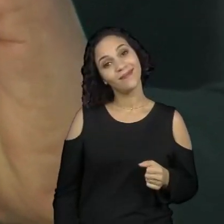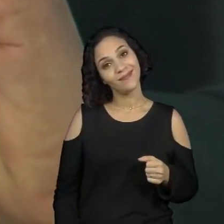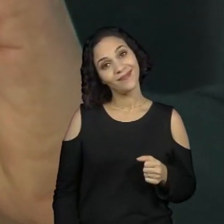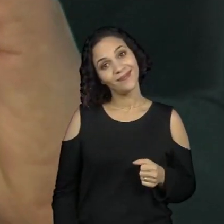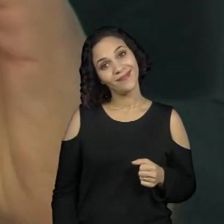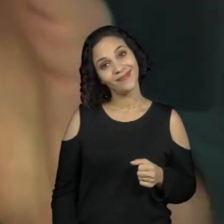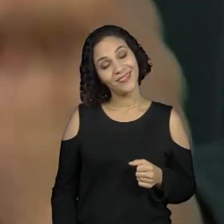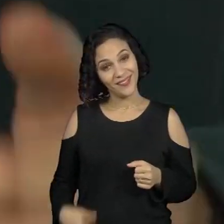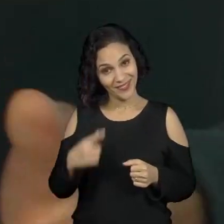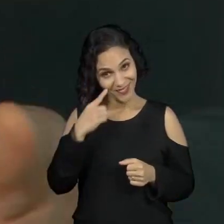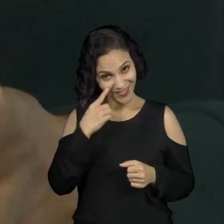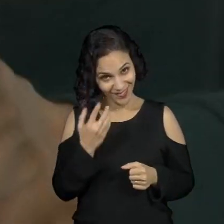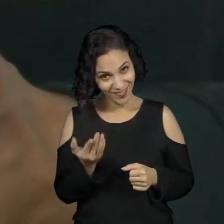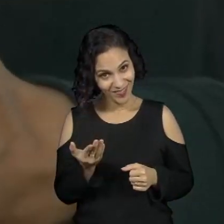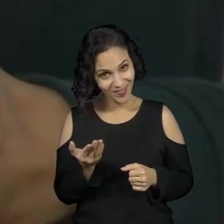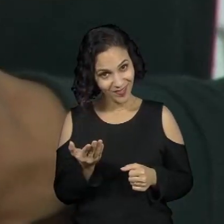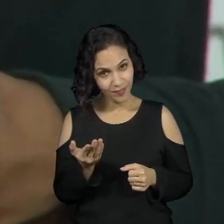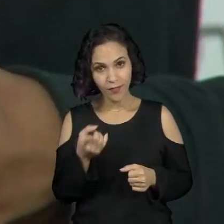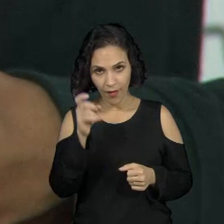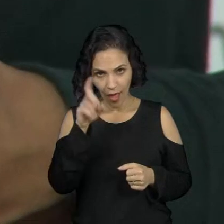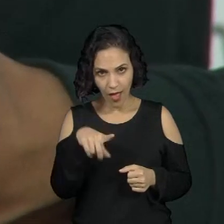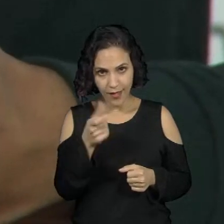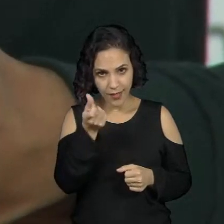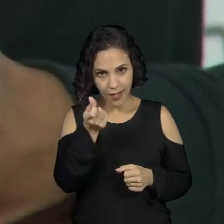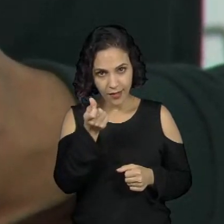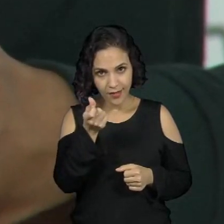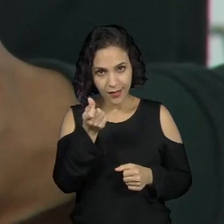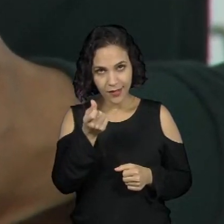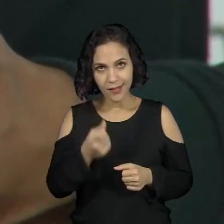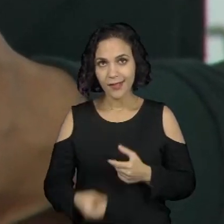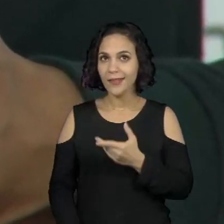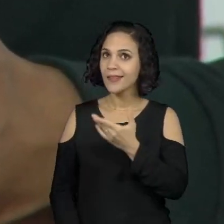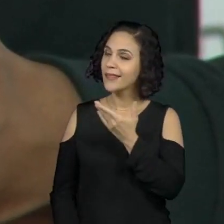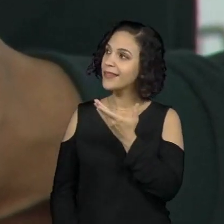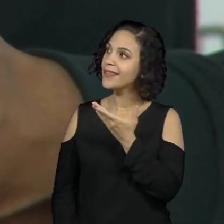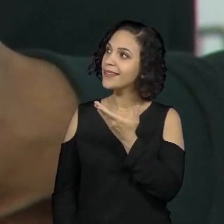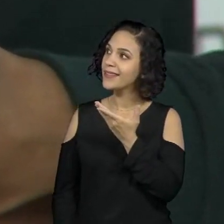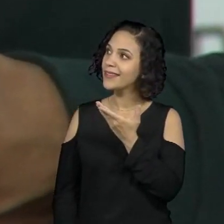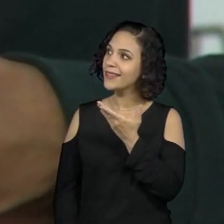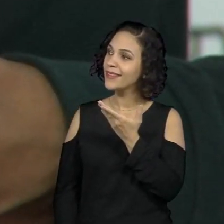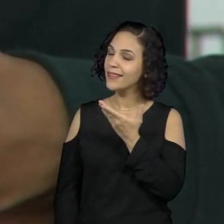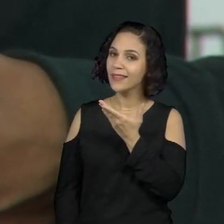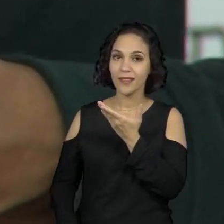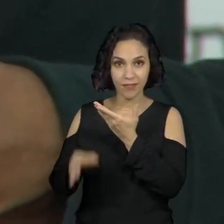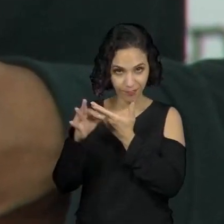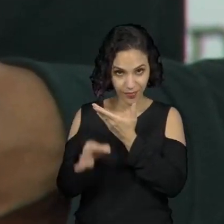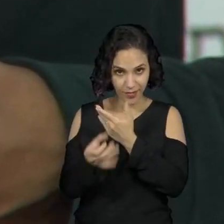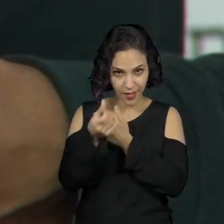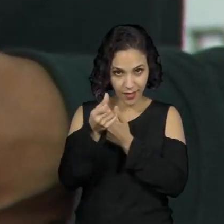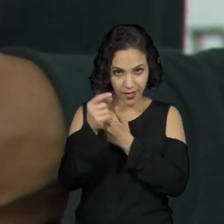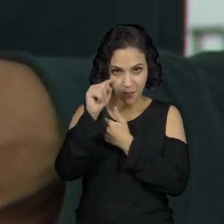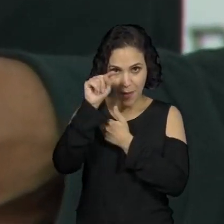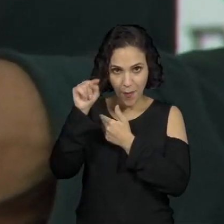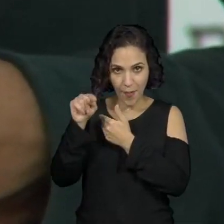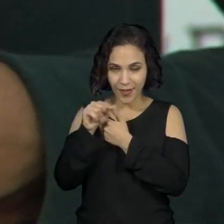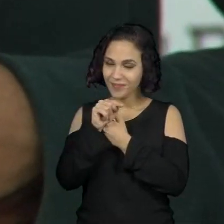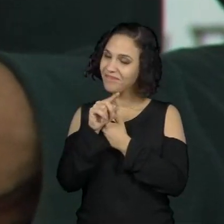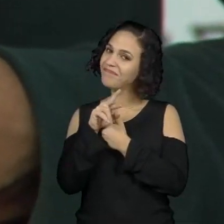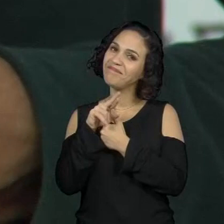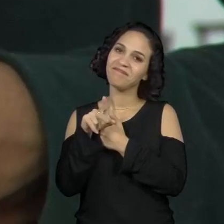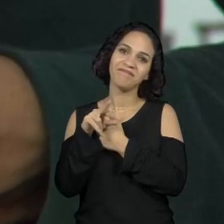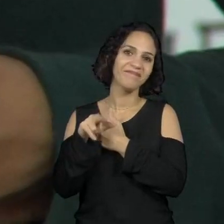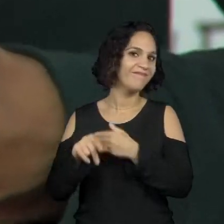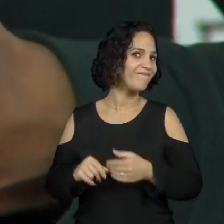Atenção, e aí? É um hexágono isso aí? É um hexágono?